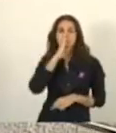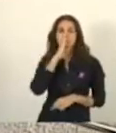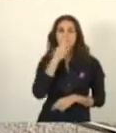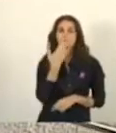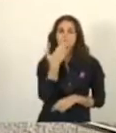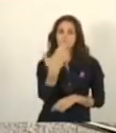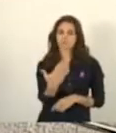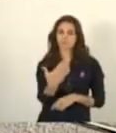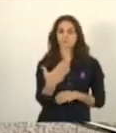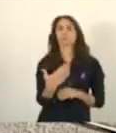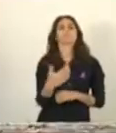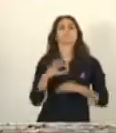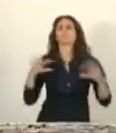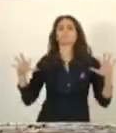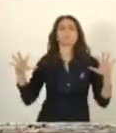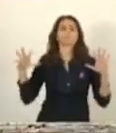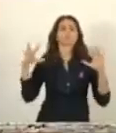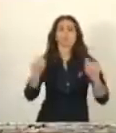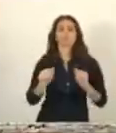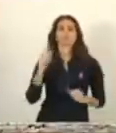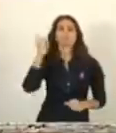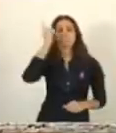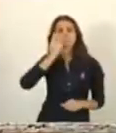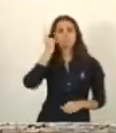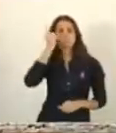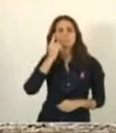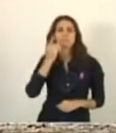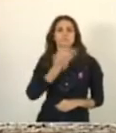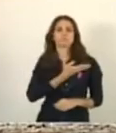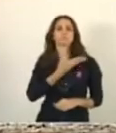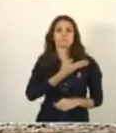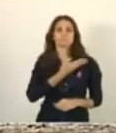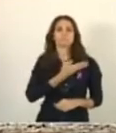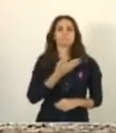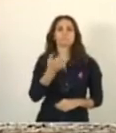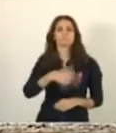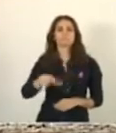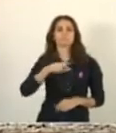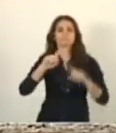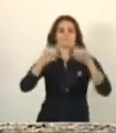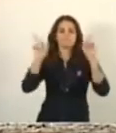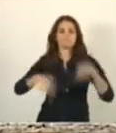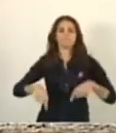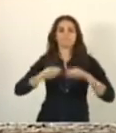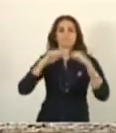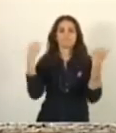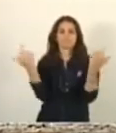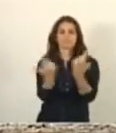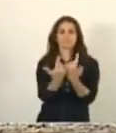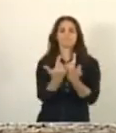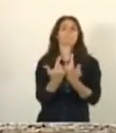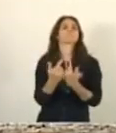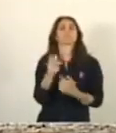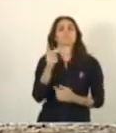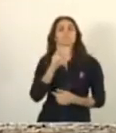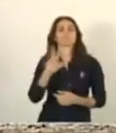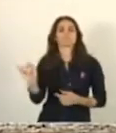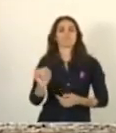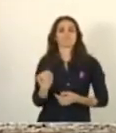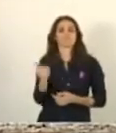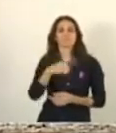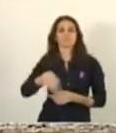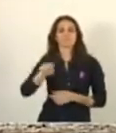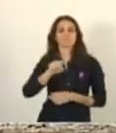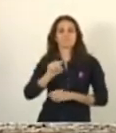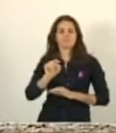vou requerer, todos os deputados, todos os amigos, os funcionários da Assembleia estarão também